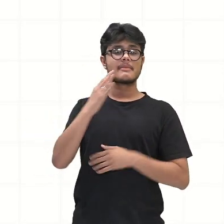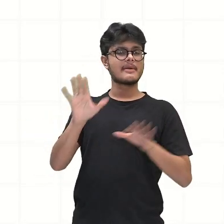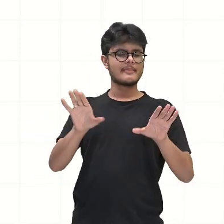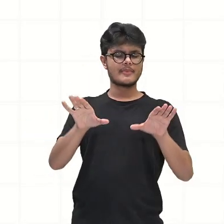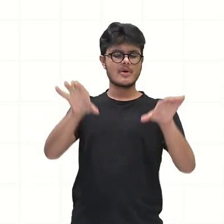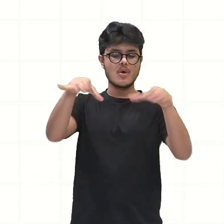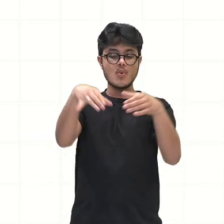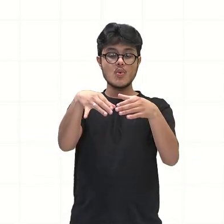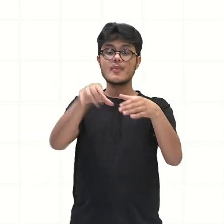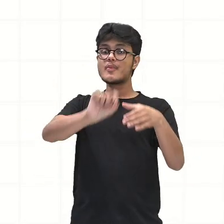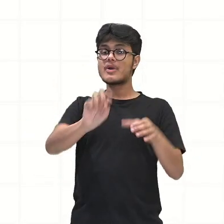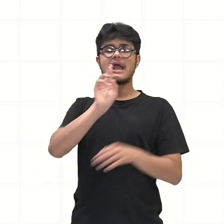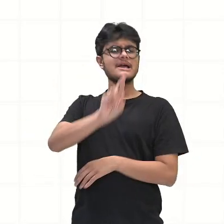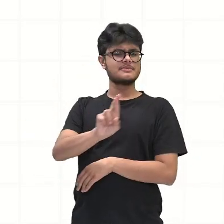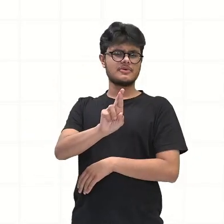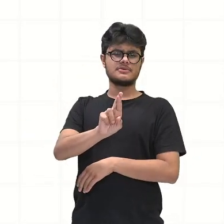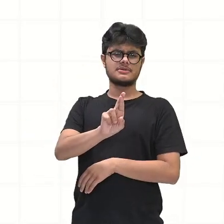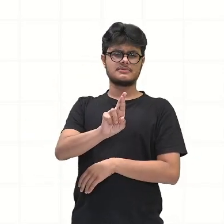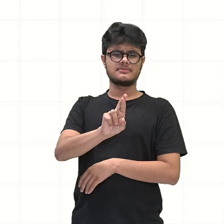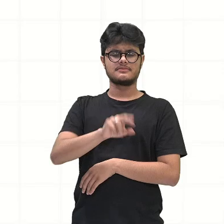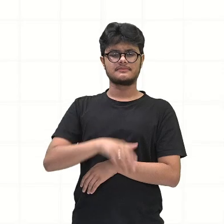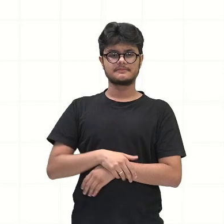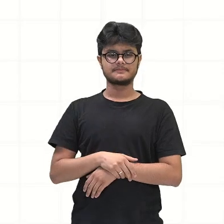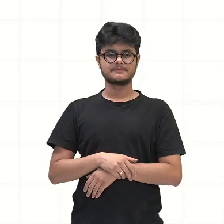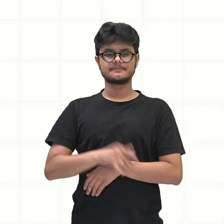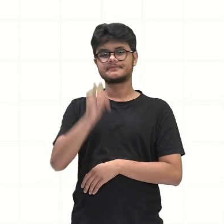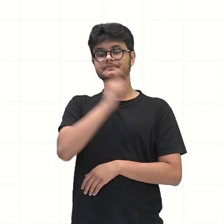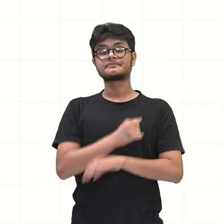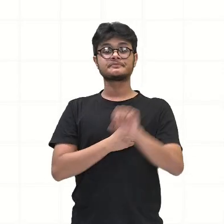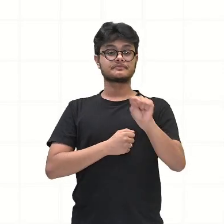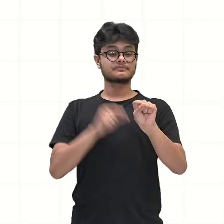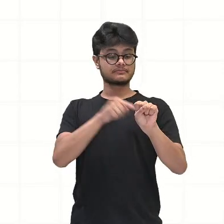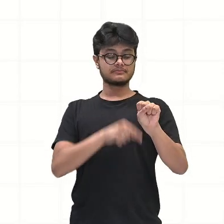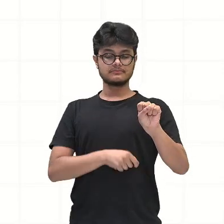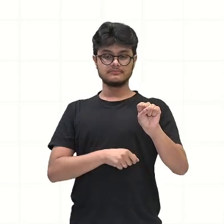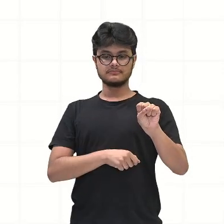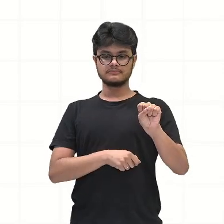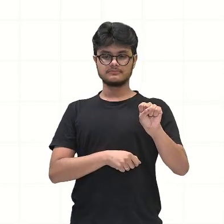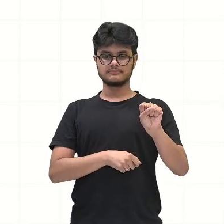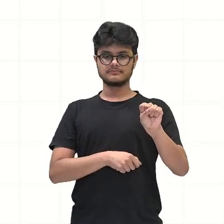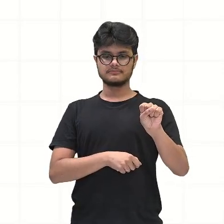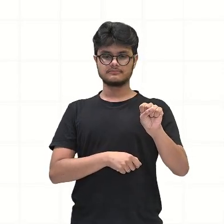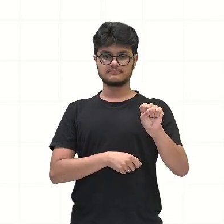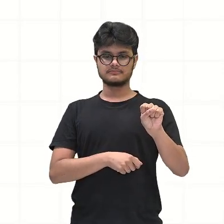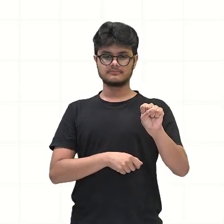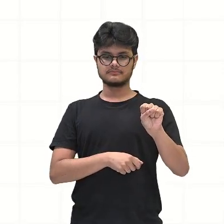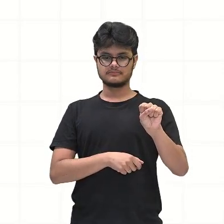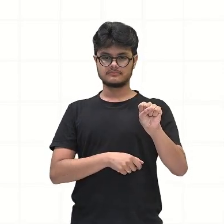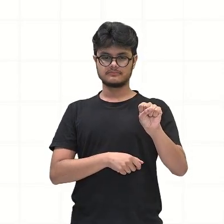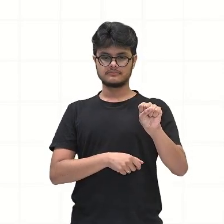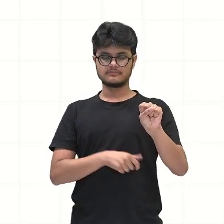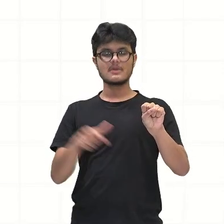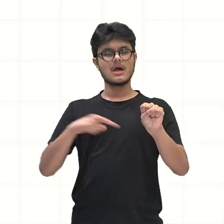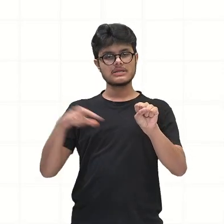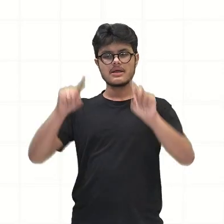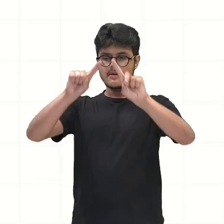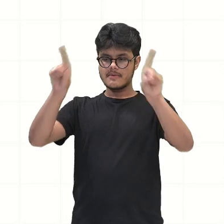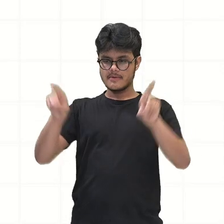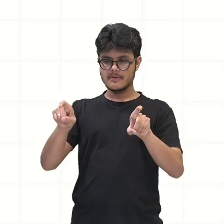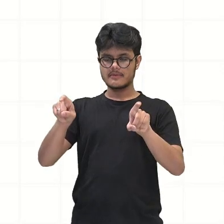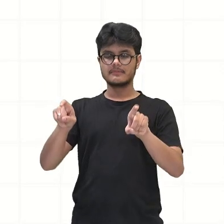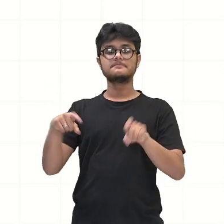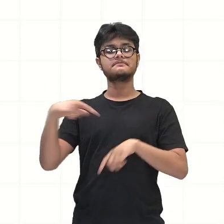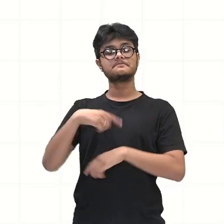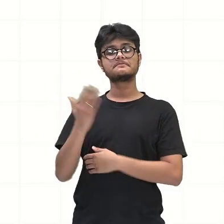Então, aqui eu poderia representar assim, ó, S Aí eu abro chaves aqui para representar o